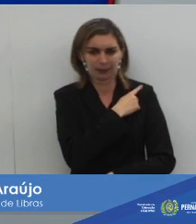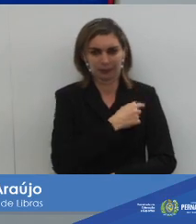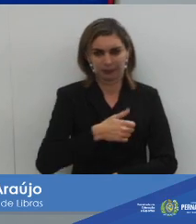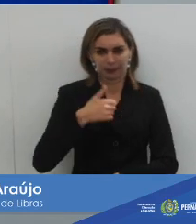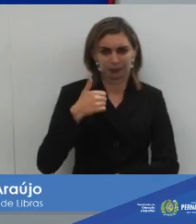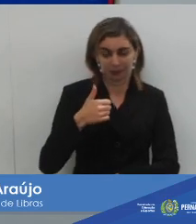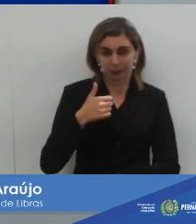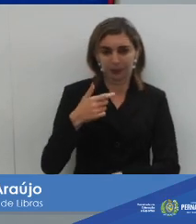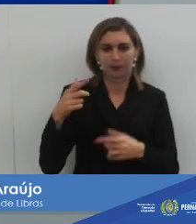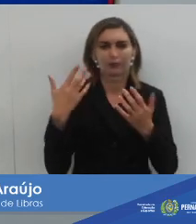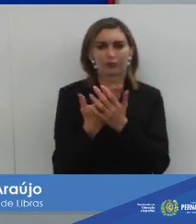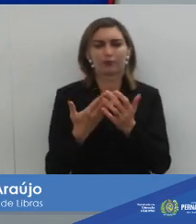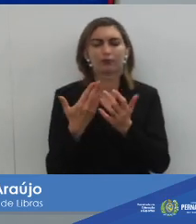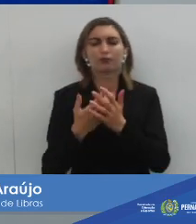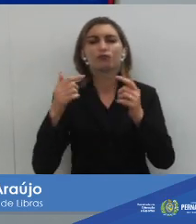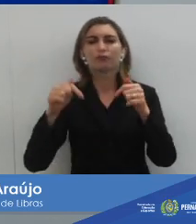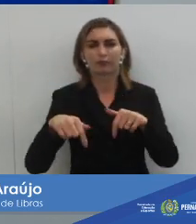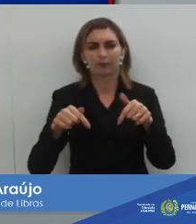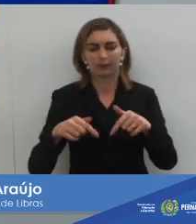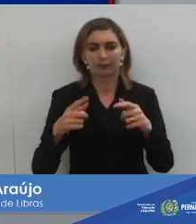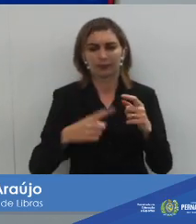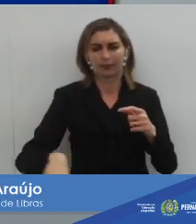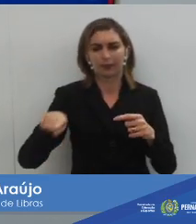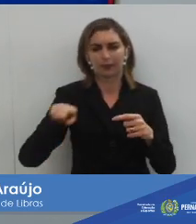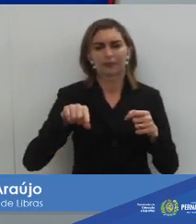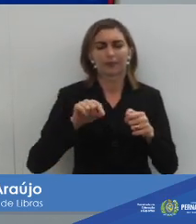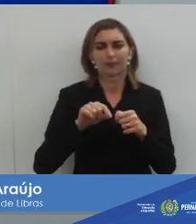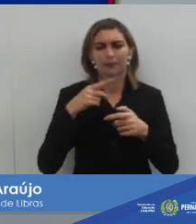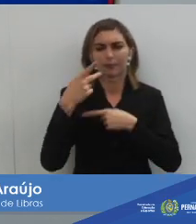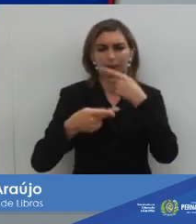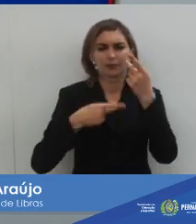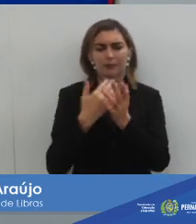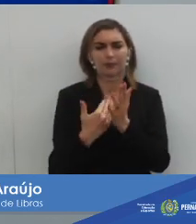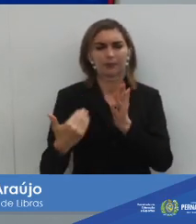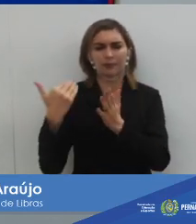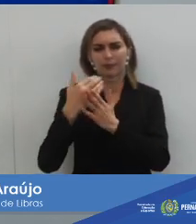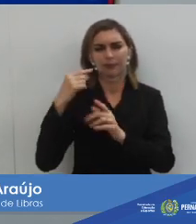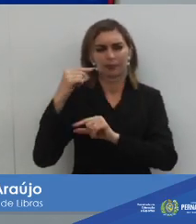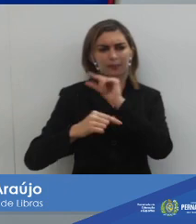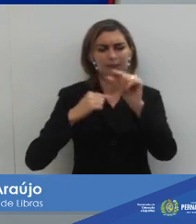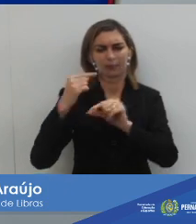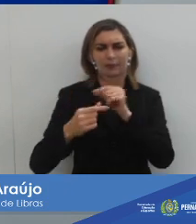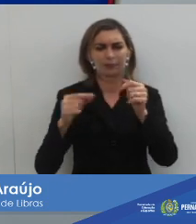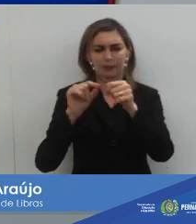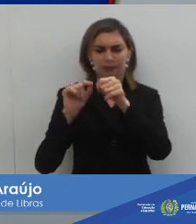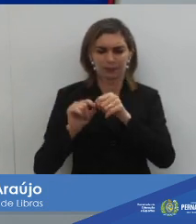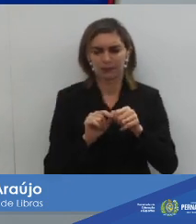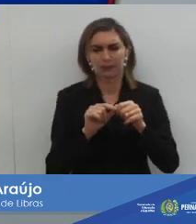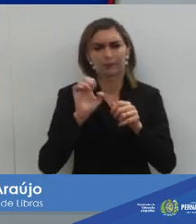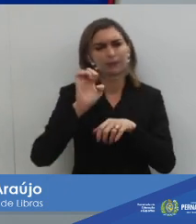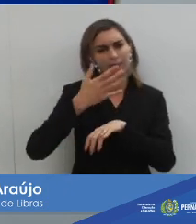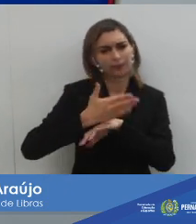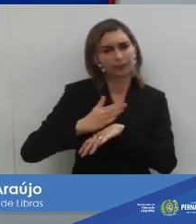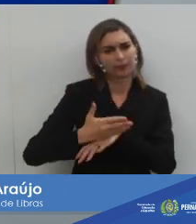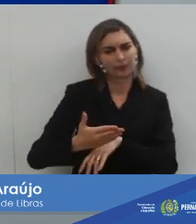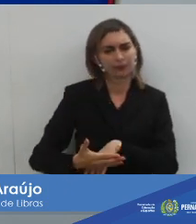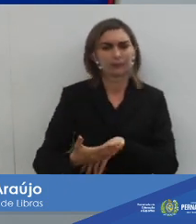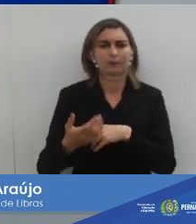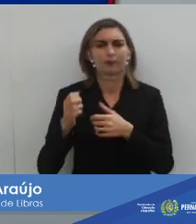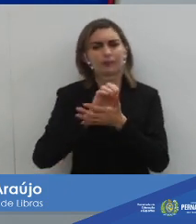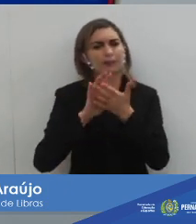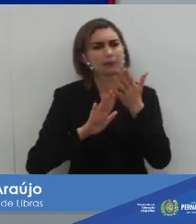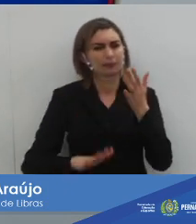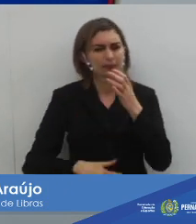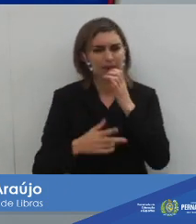médio. E na aula de hoje, nós vamos falar mais um pouco e realizar exercícios